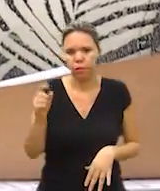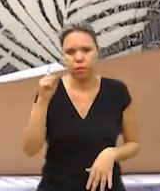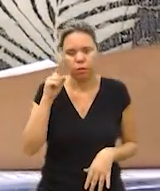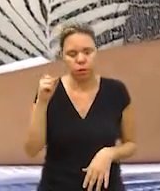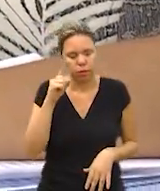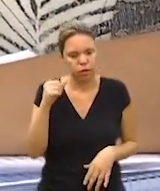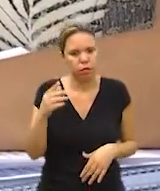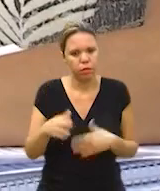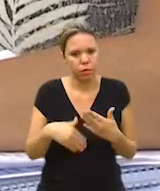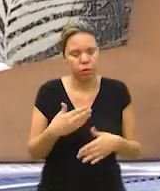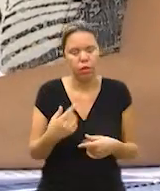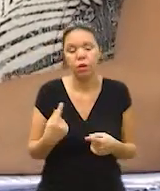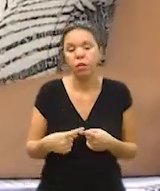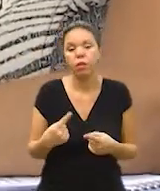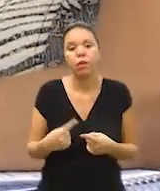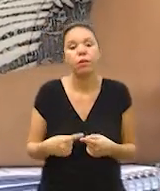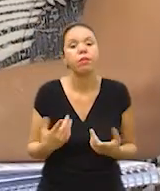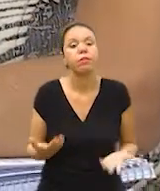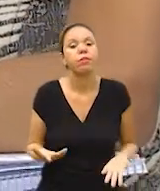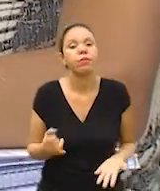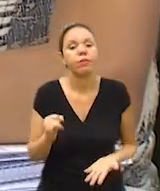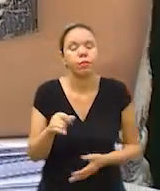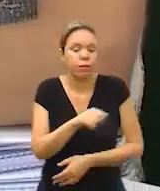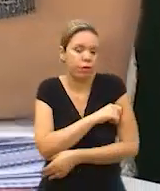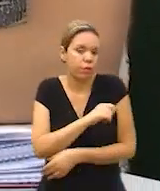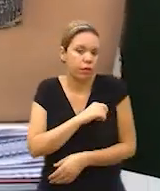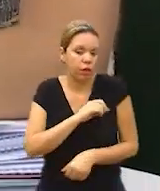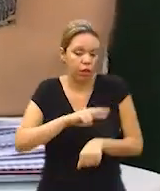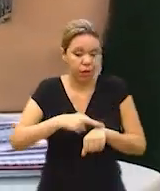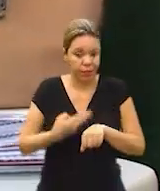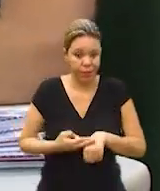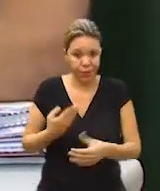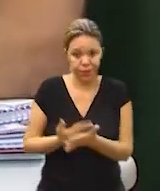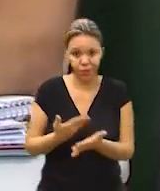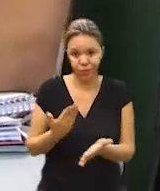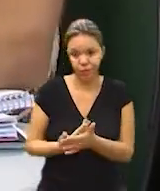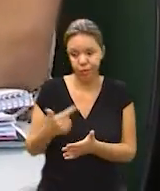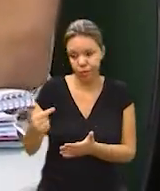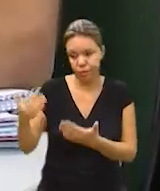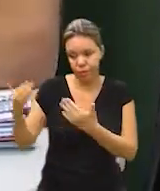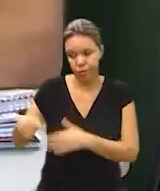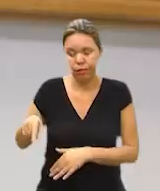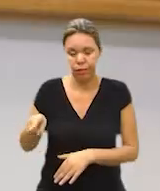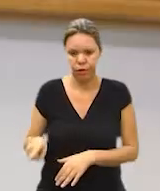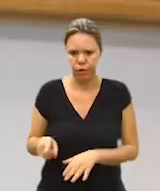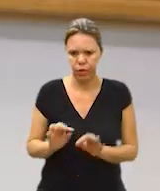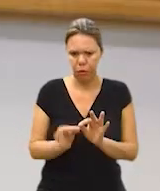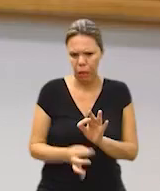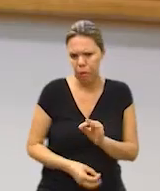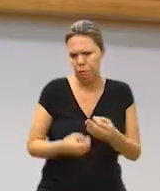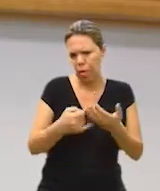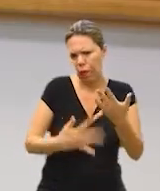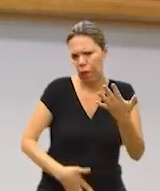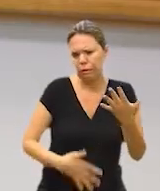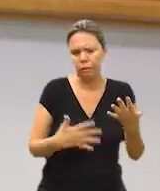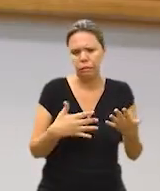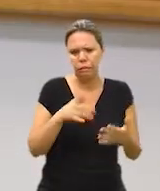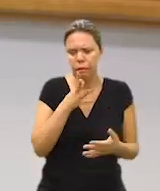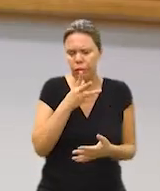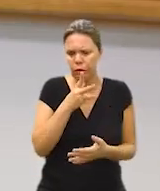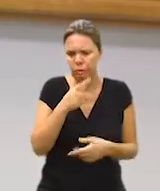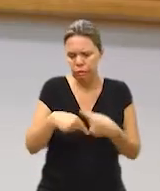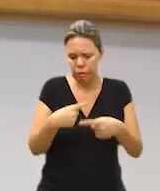dias úteis, porque se ele entrar num ritmo de estudo para a segunda fase e se alongar demais, ele